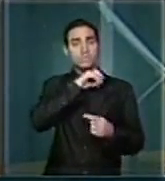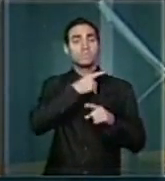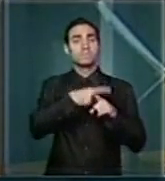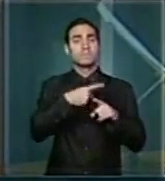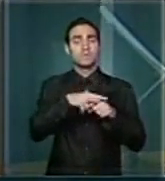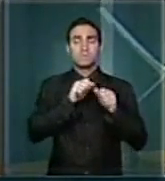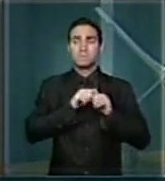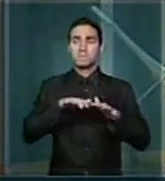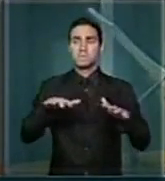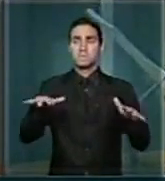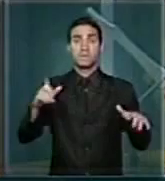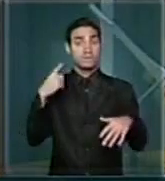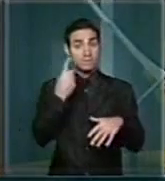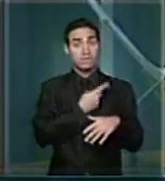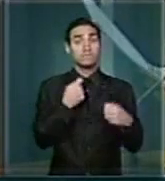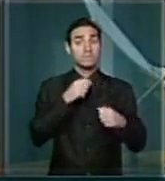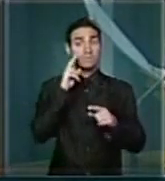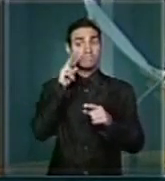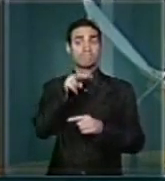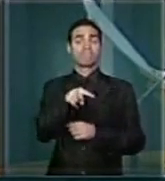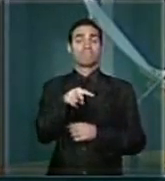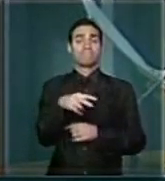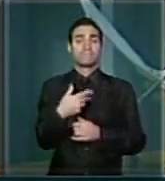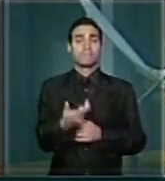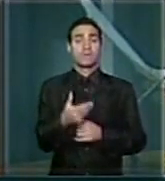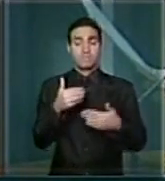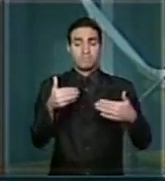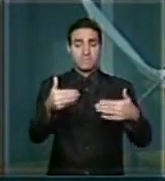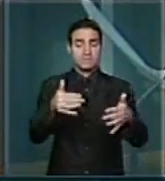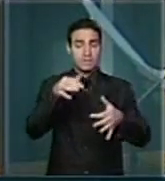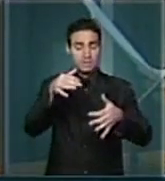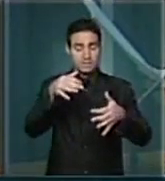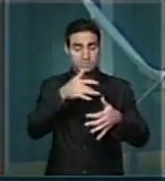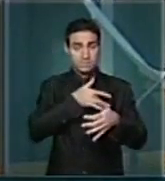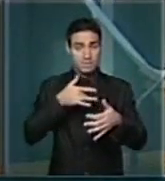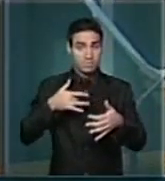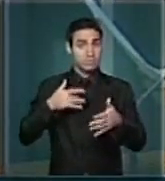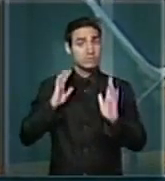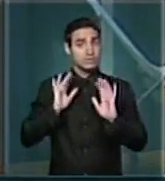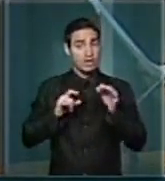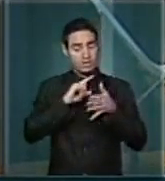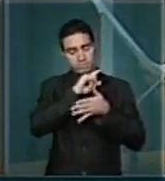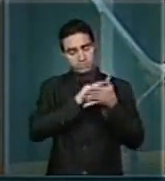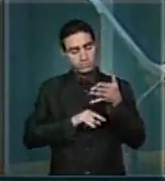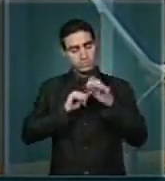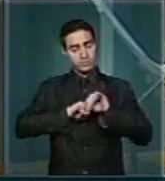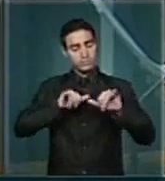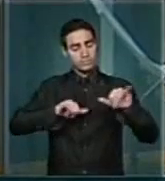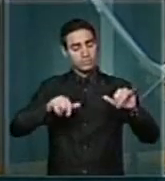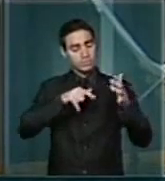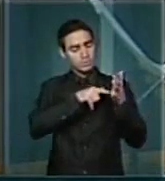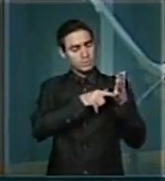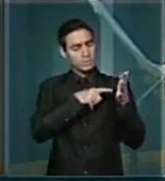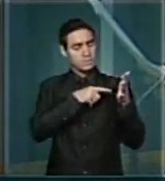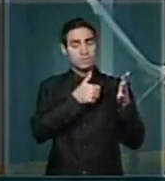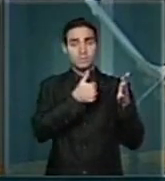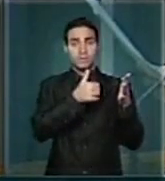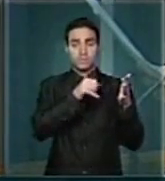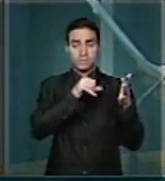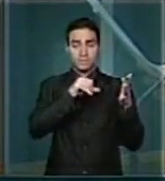mais extrema atenção. O Ministério da Saúde divulgou o Boletim Epidemiológico de 2011, no qual vemos de 98